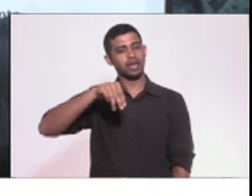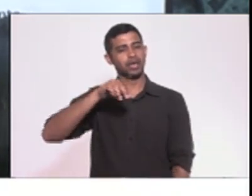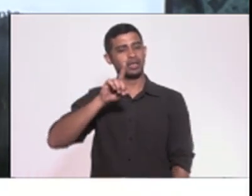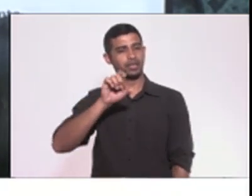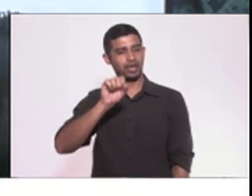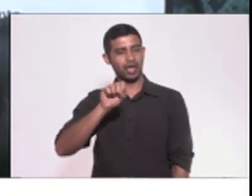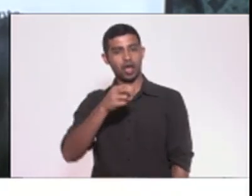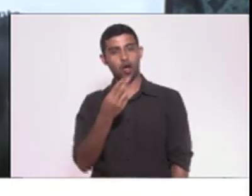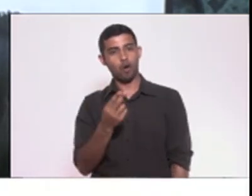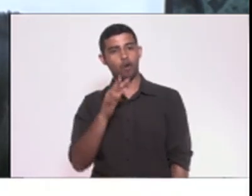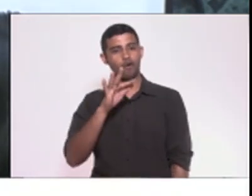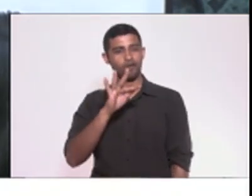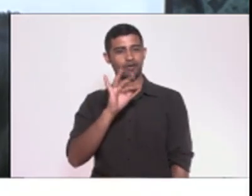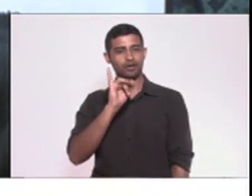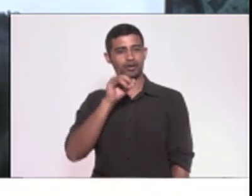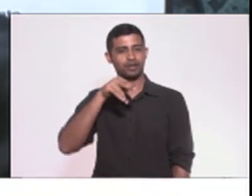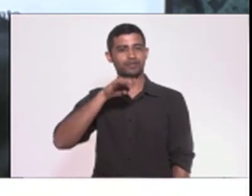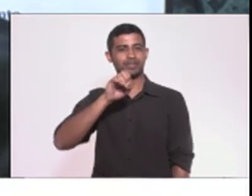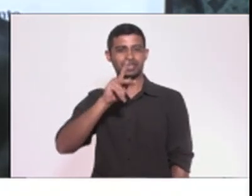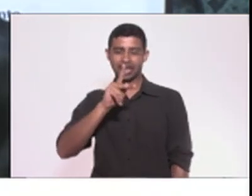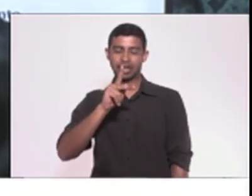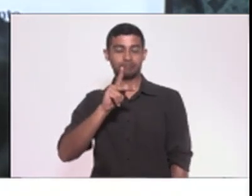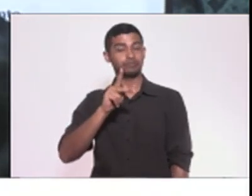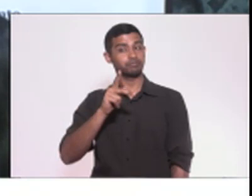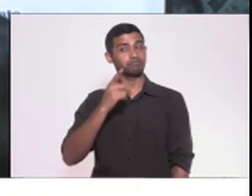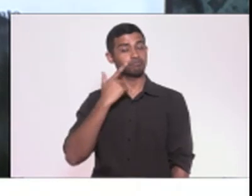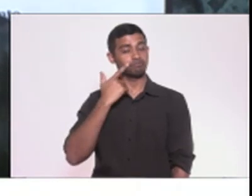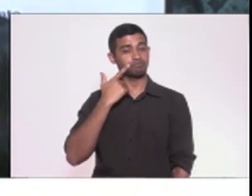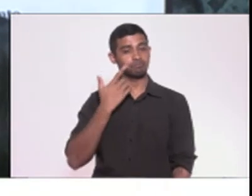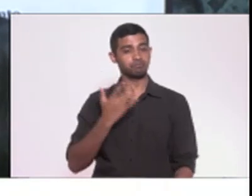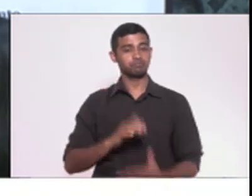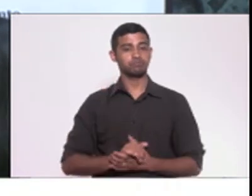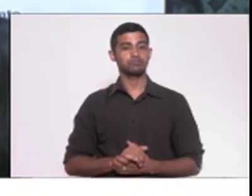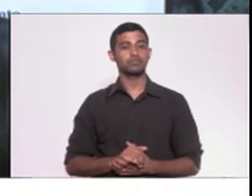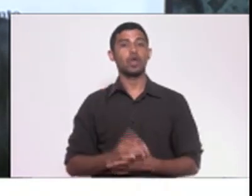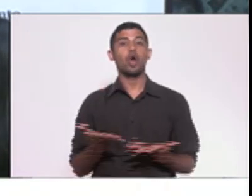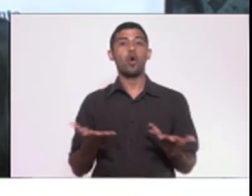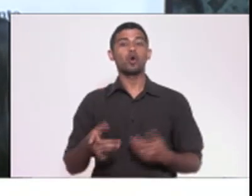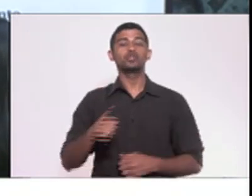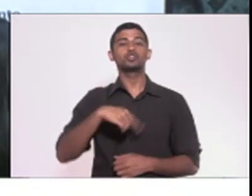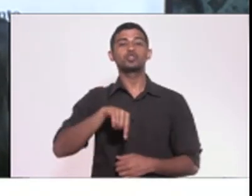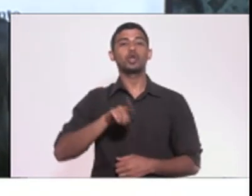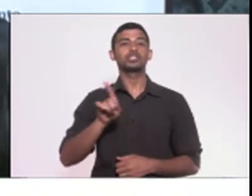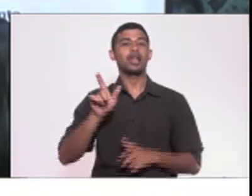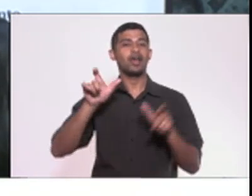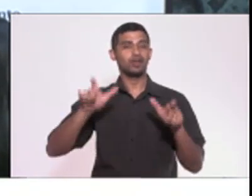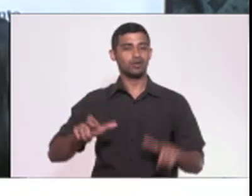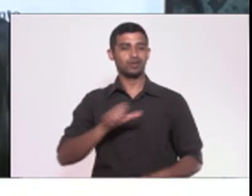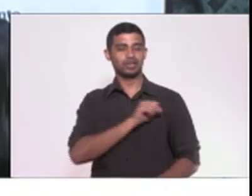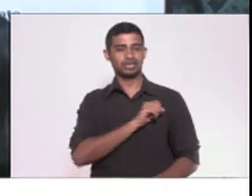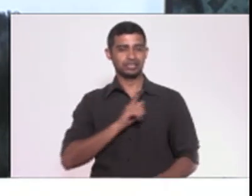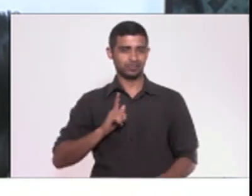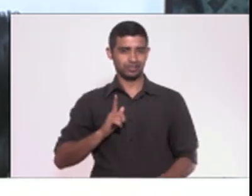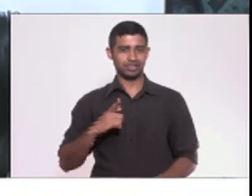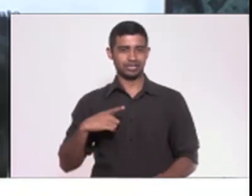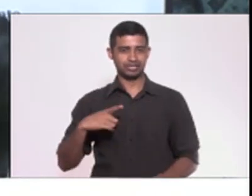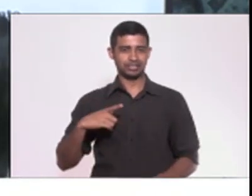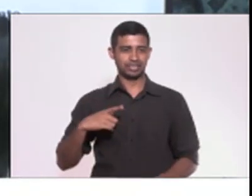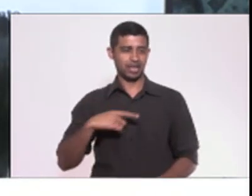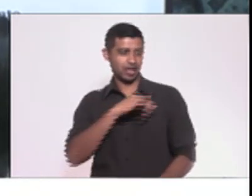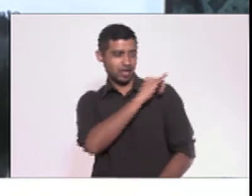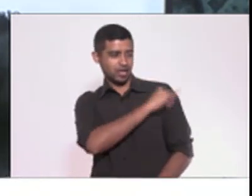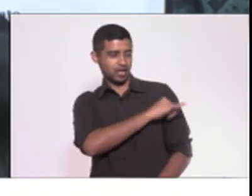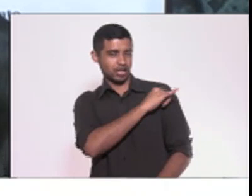do foco maior da ação, né? Hoje, inclusive, nós estamos em São Gonçalo, nesse Rio em Ação, e ele